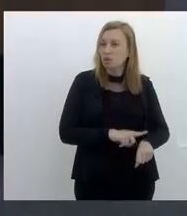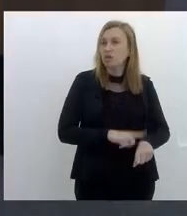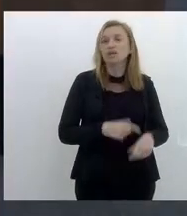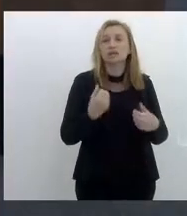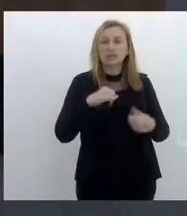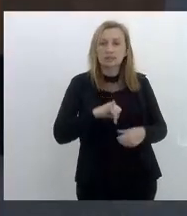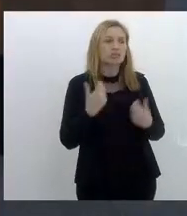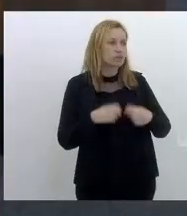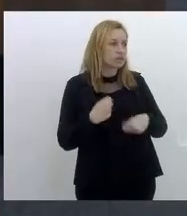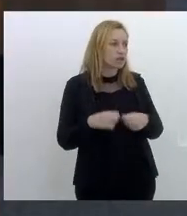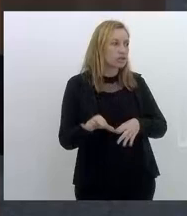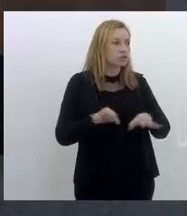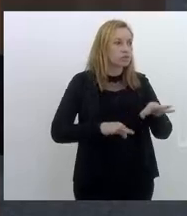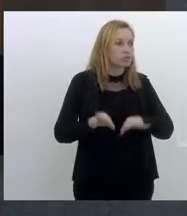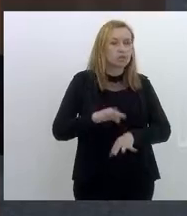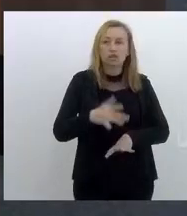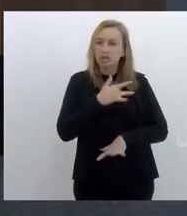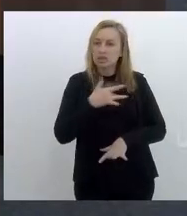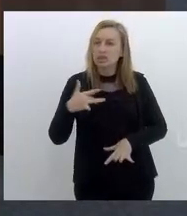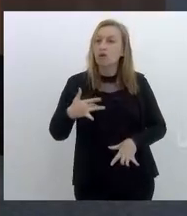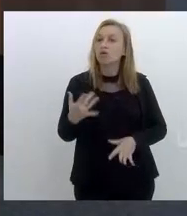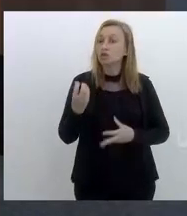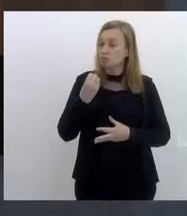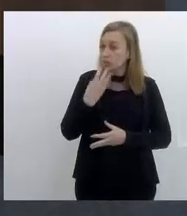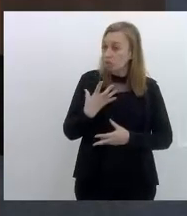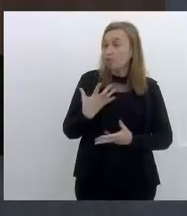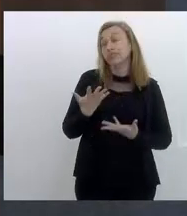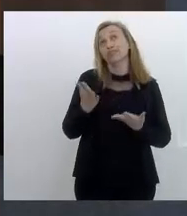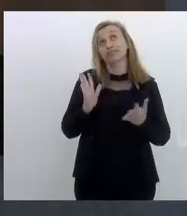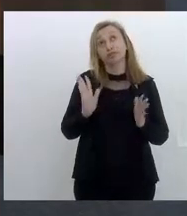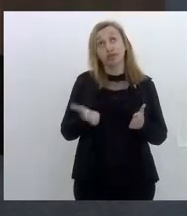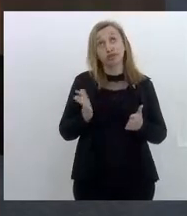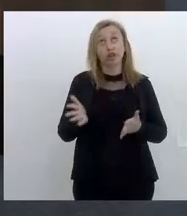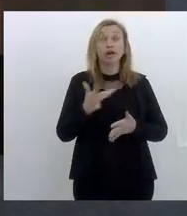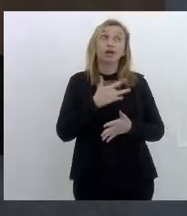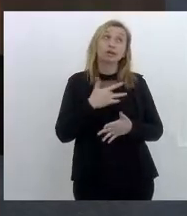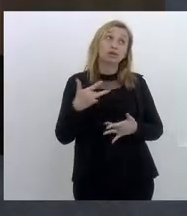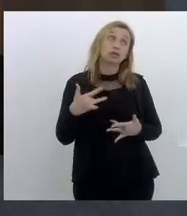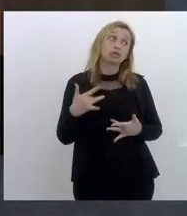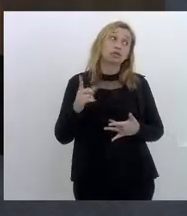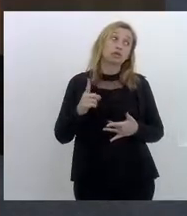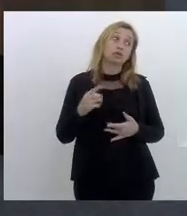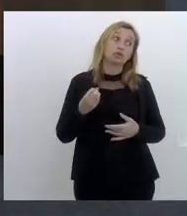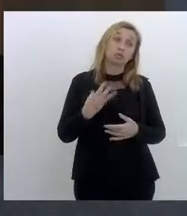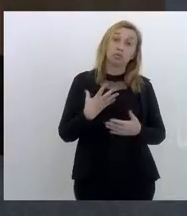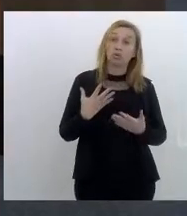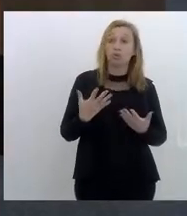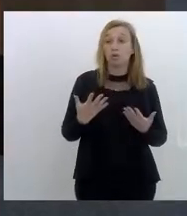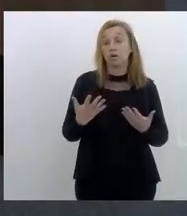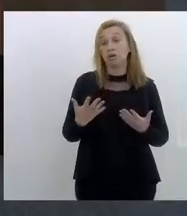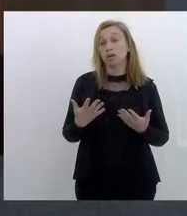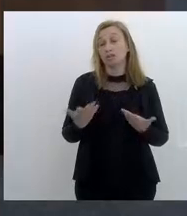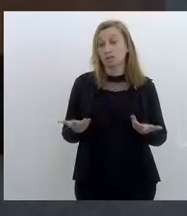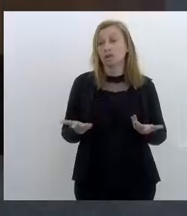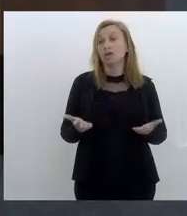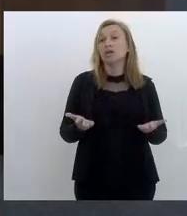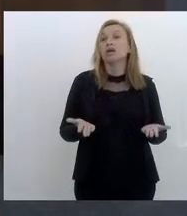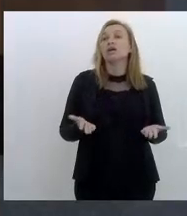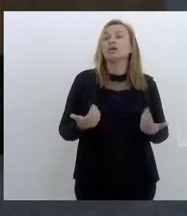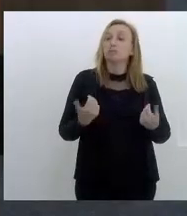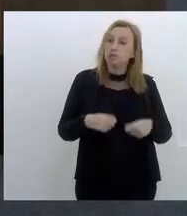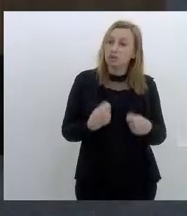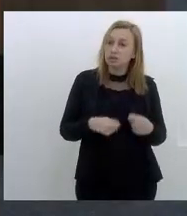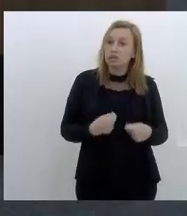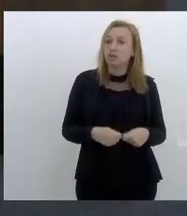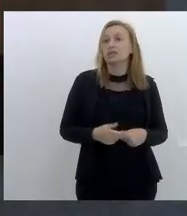precisa ter um plano de saúde decentes aqui infelizmente as condições de saúde não são dadas as melhores Possíveis quando a gente